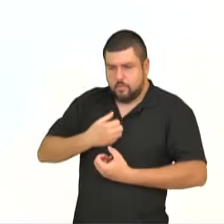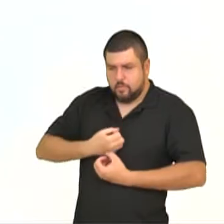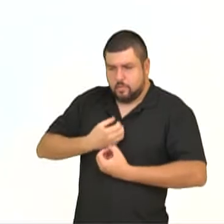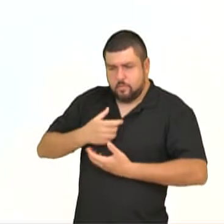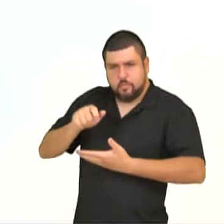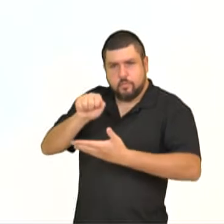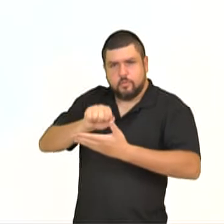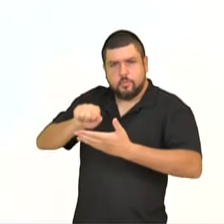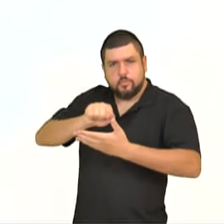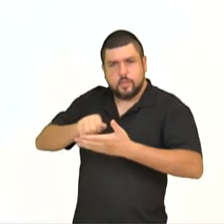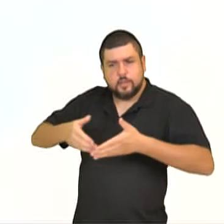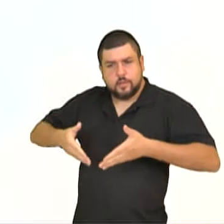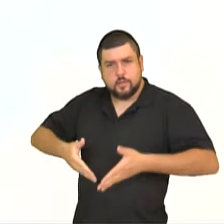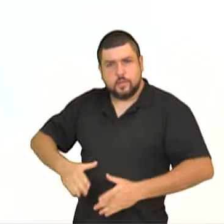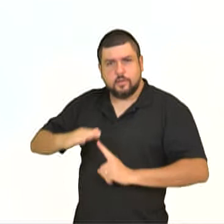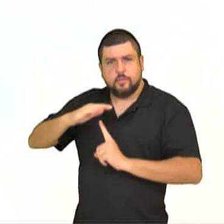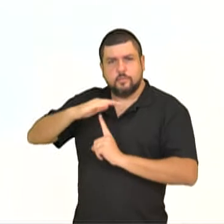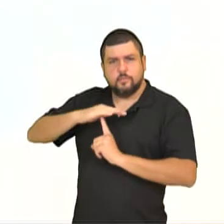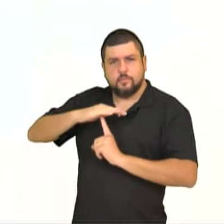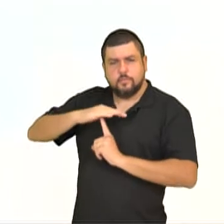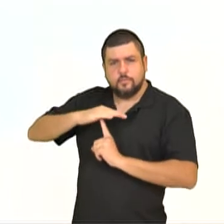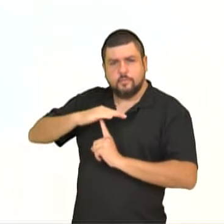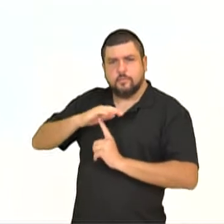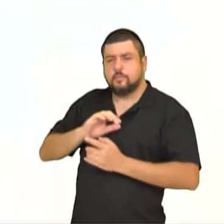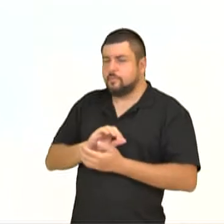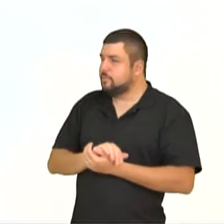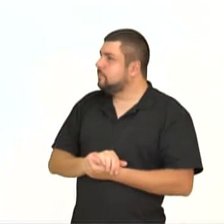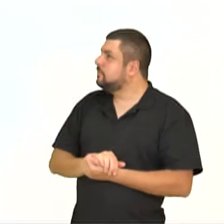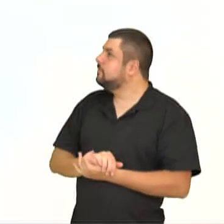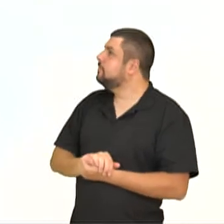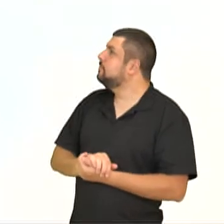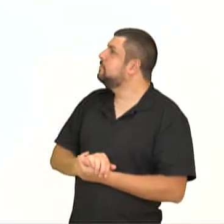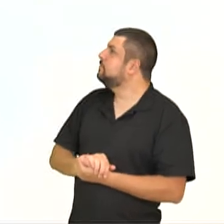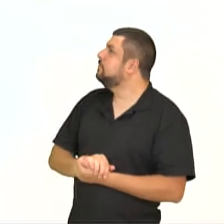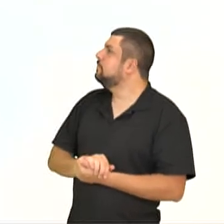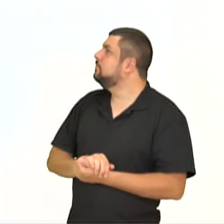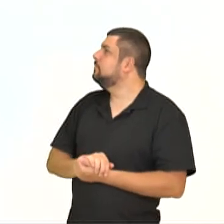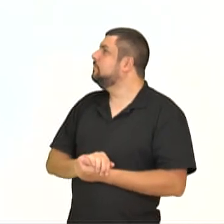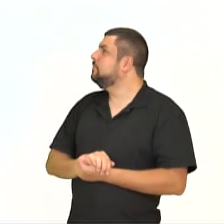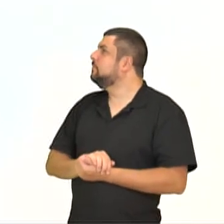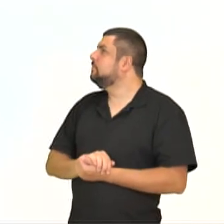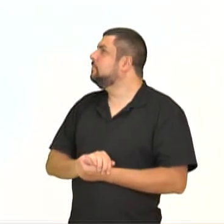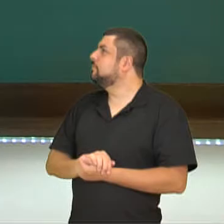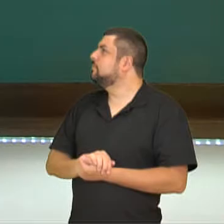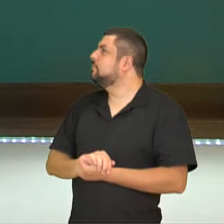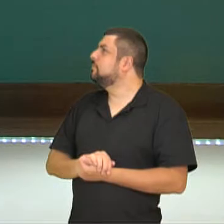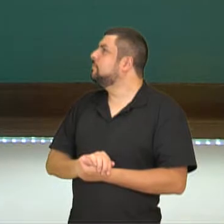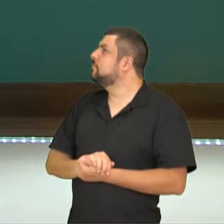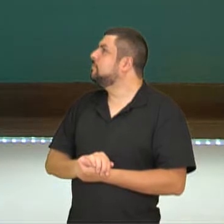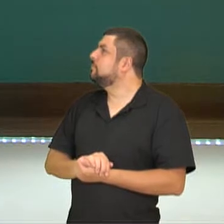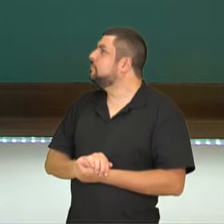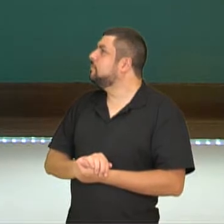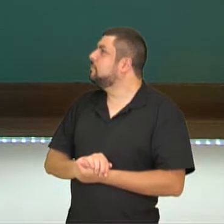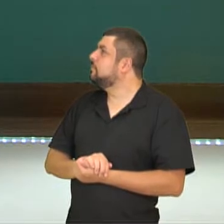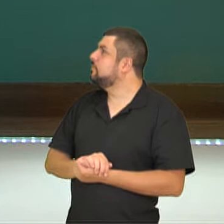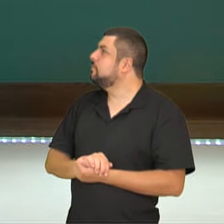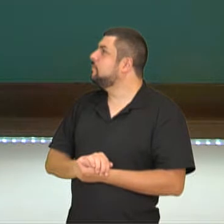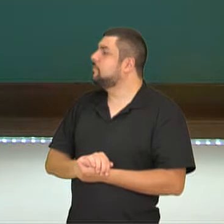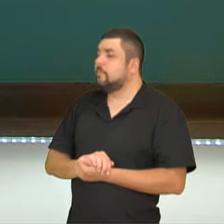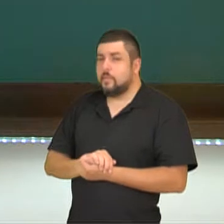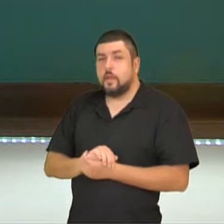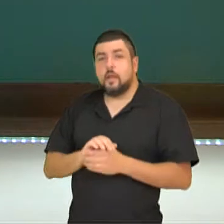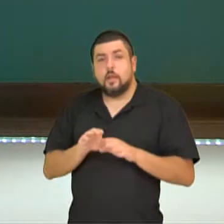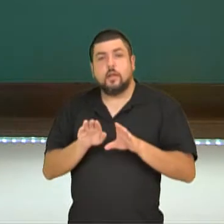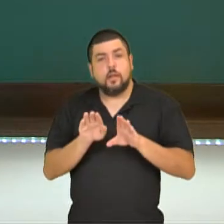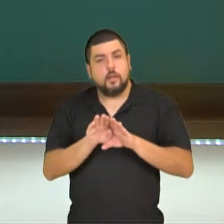paranaense? Sus grandes producciones son el género textual poético haikai. Ela também